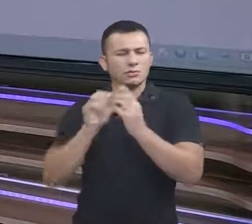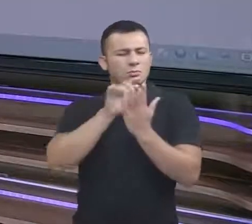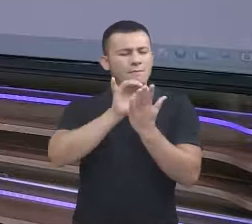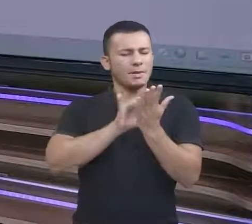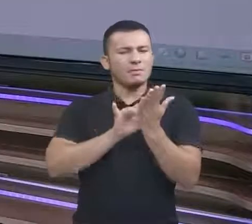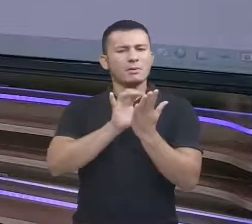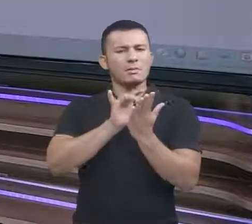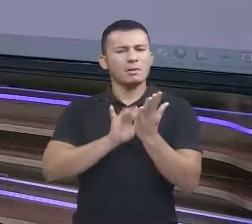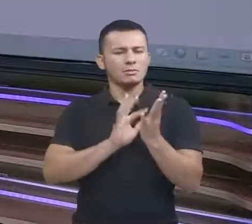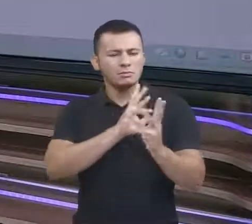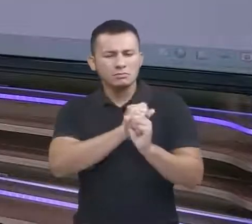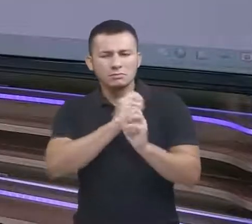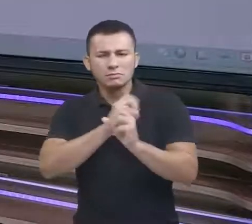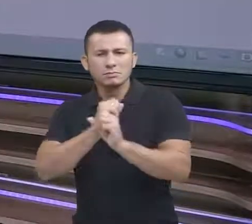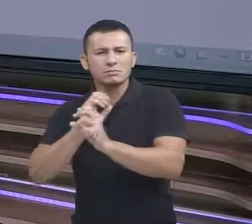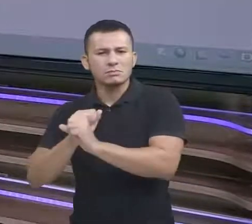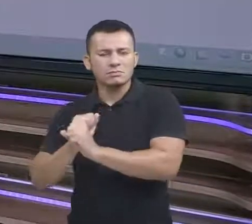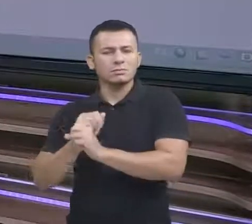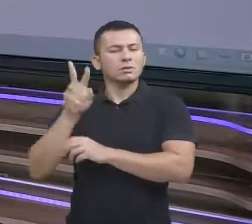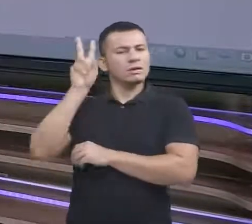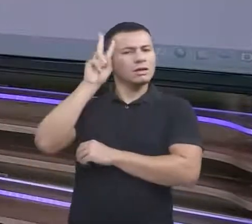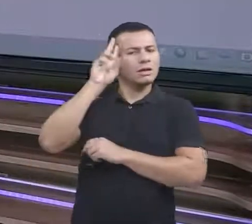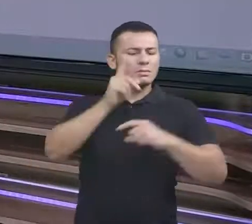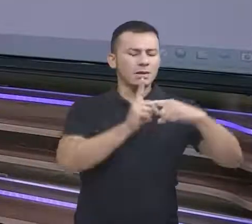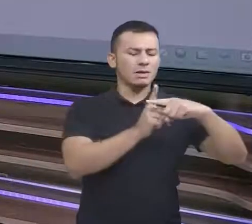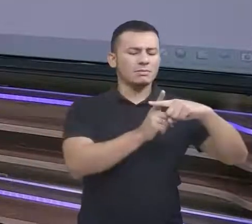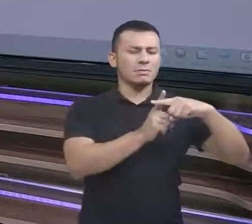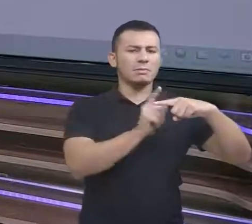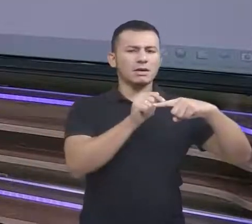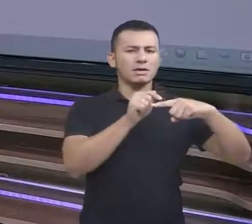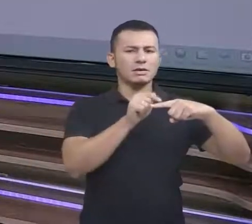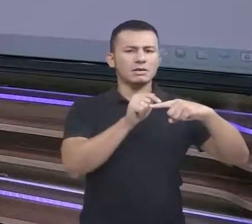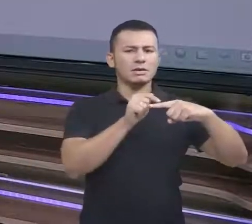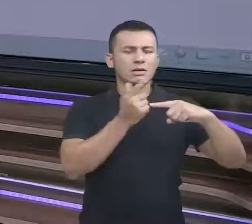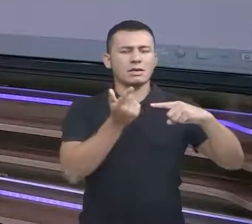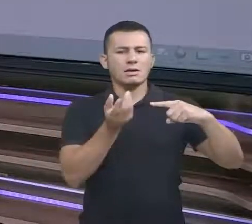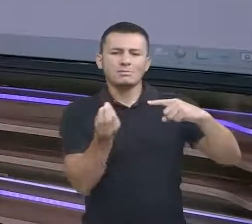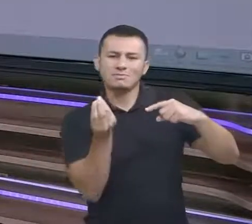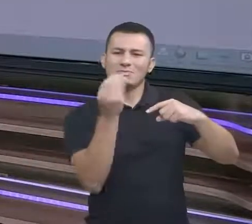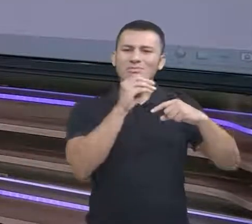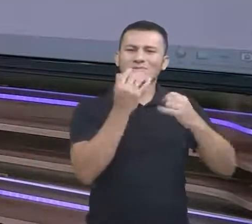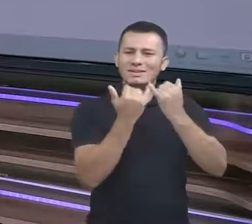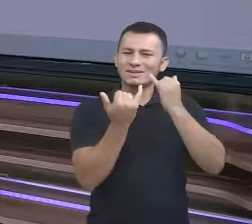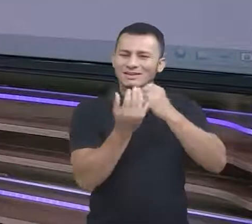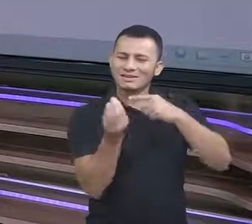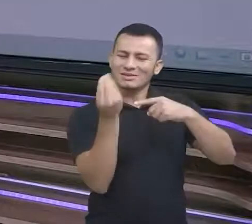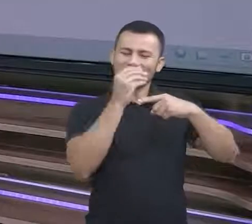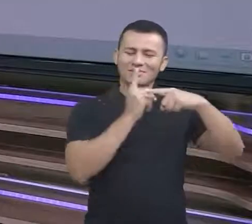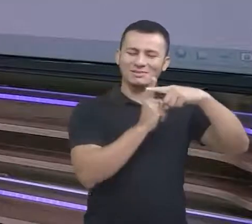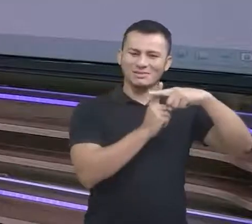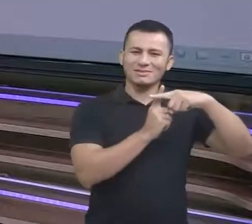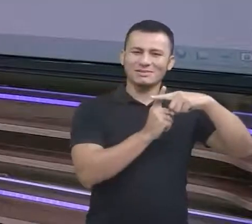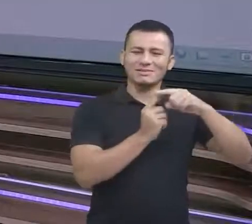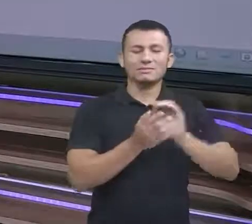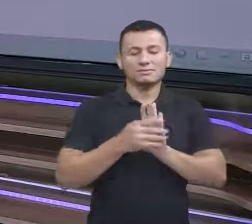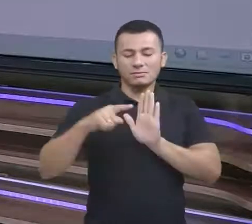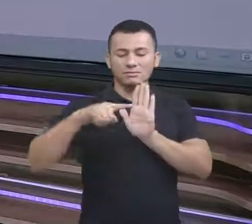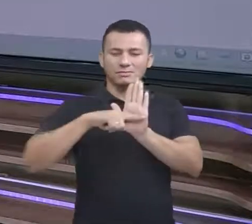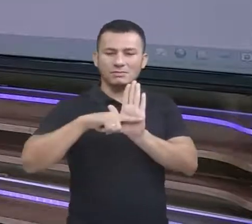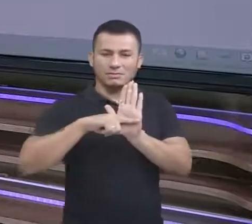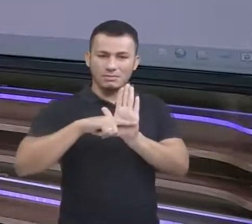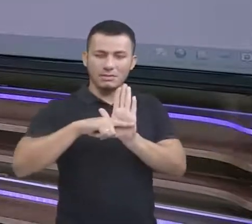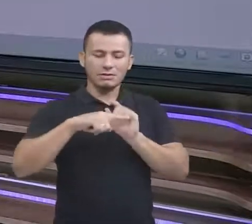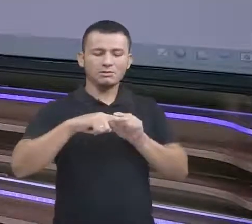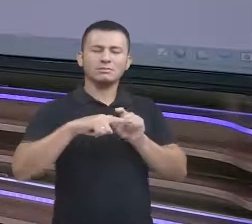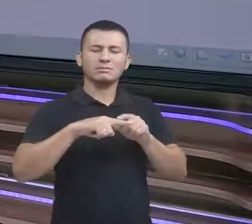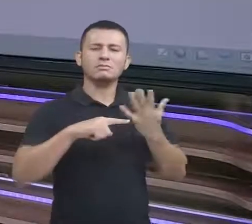dividir continhas de mais lembrando que a gente adiciona a gente coloca de menos que